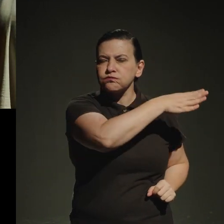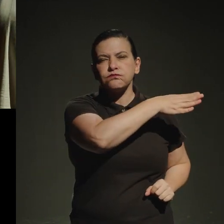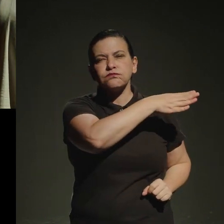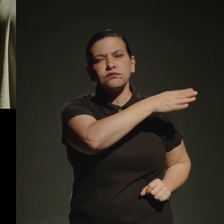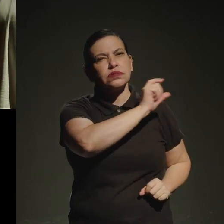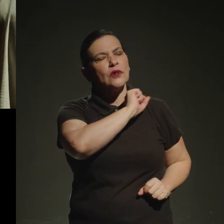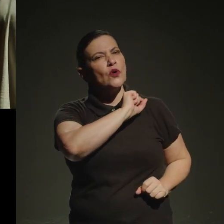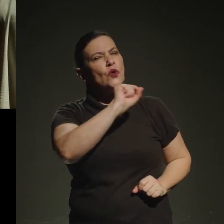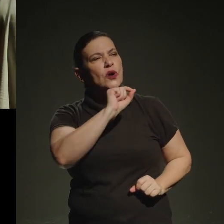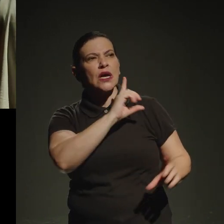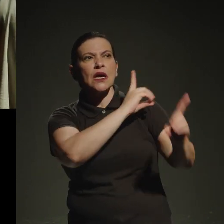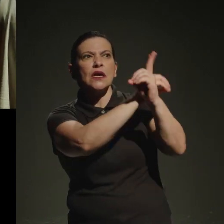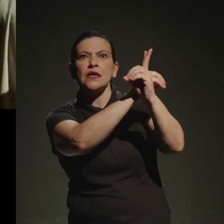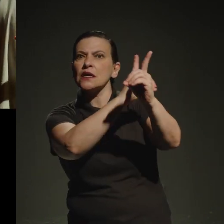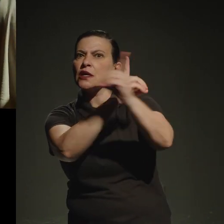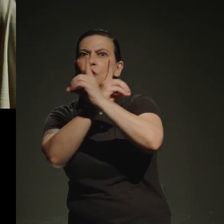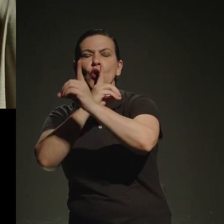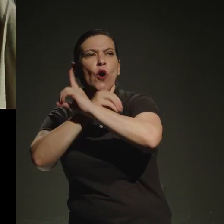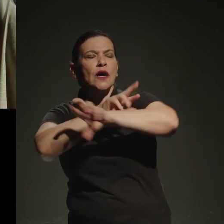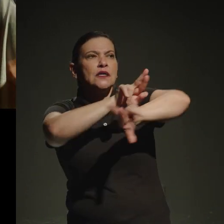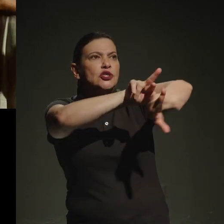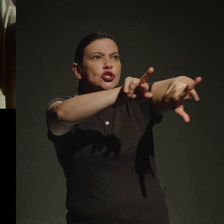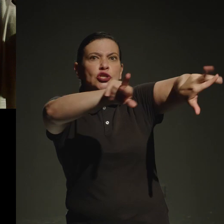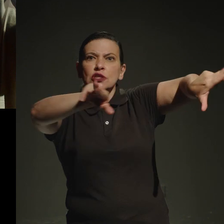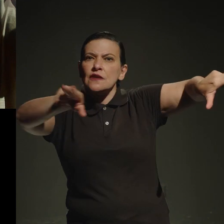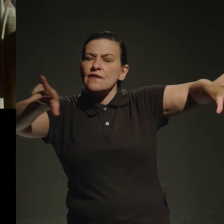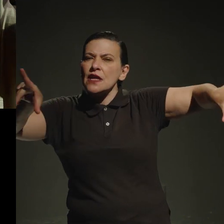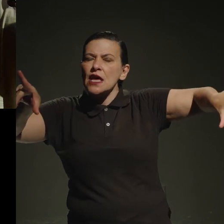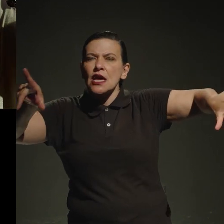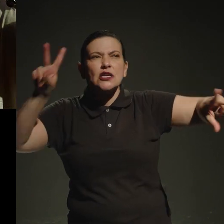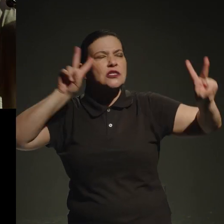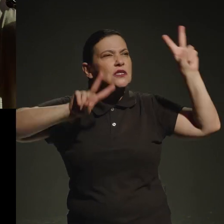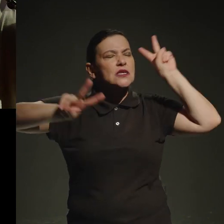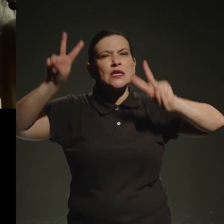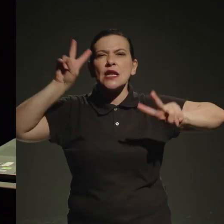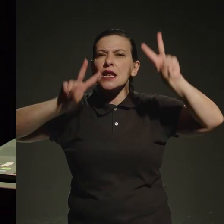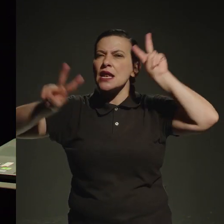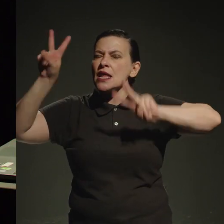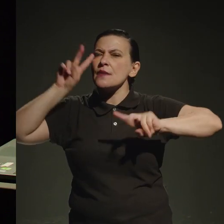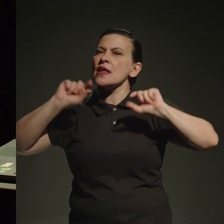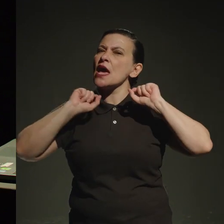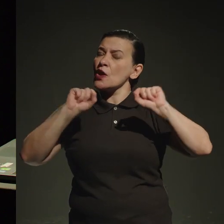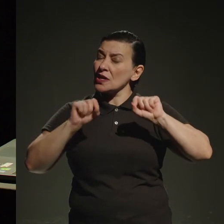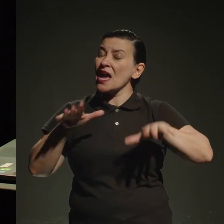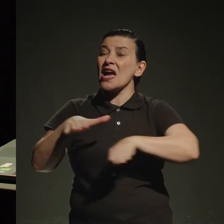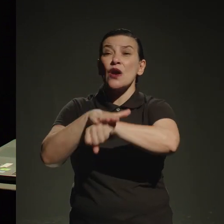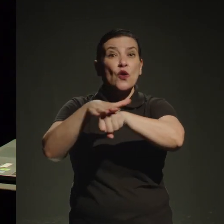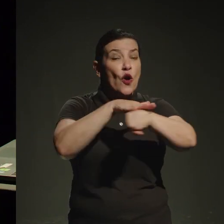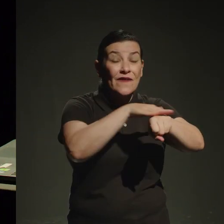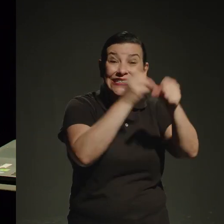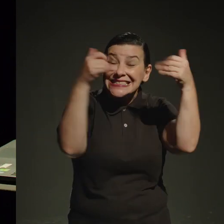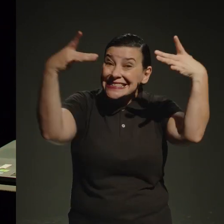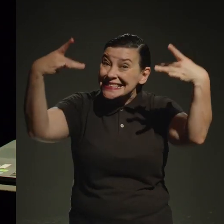Vislumbrei maquinarias tão intrigantes a tal ponto indescritíveis que faltam-se-me as palavras, o que é raro, para descrevê-los.